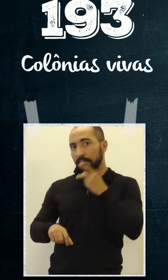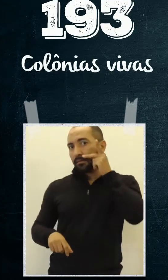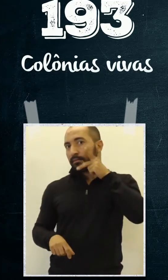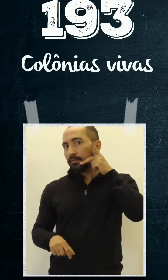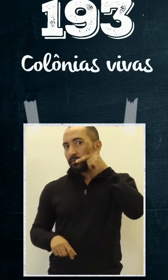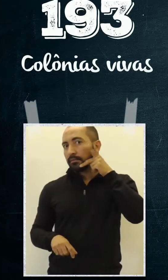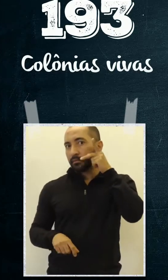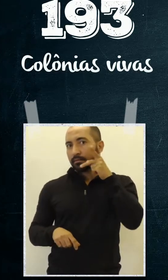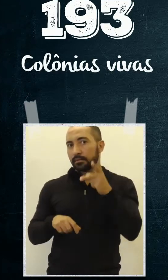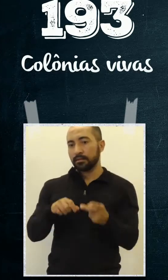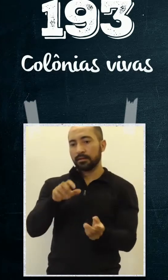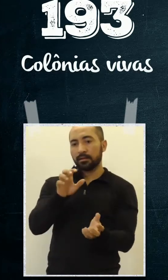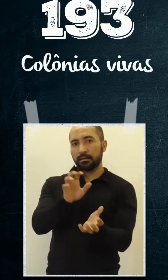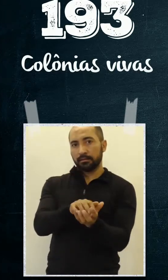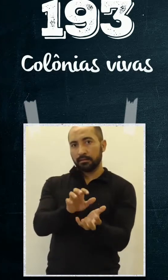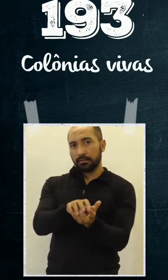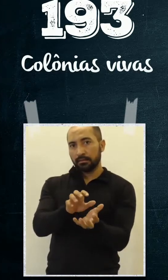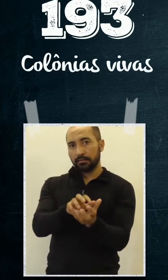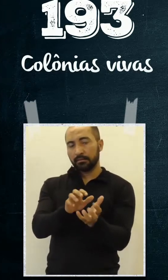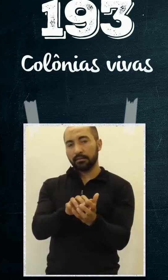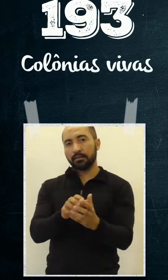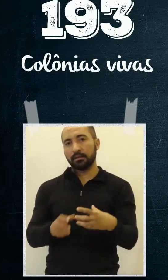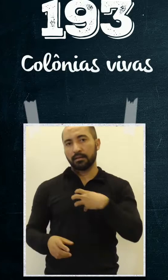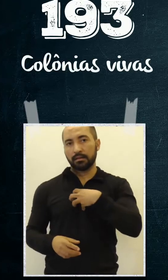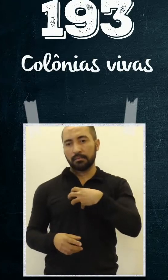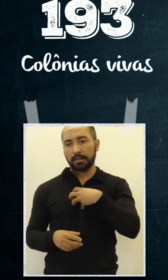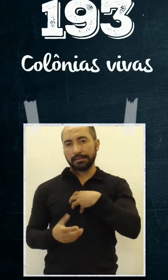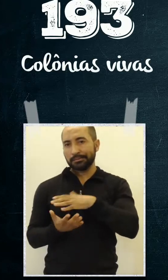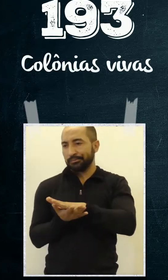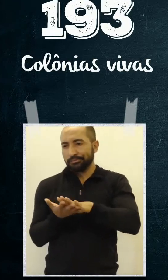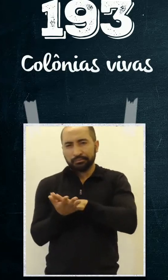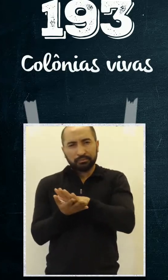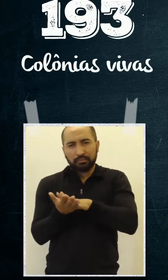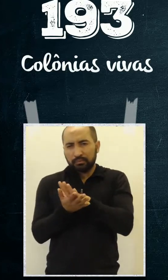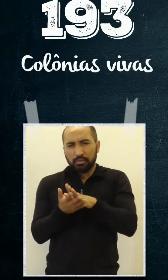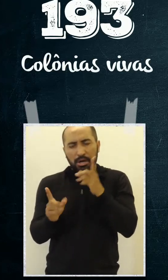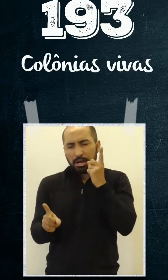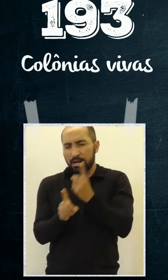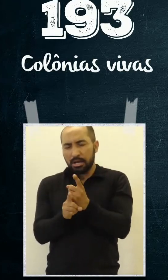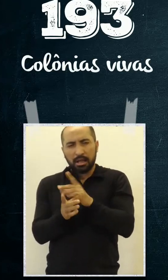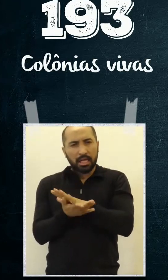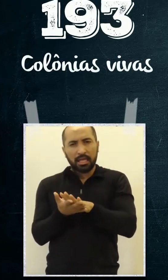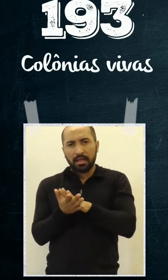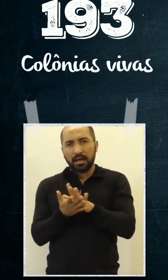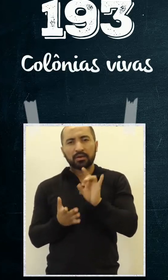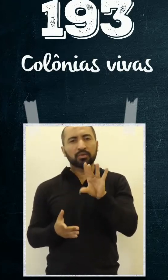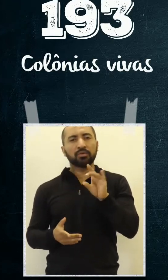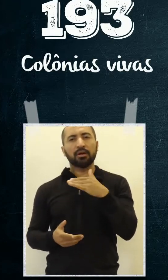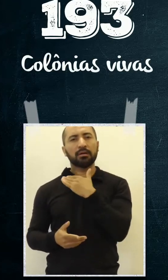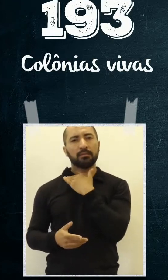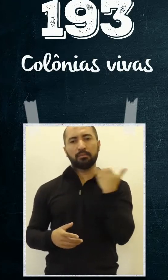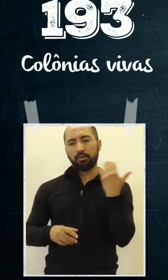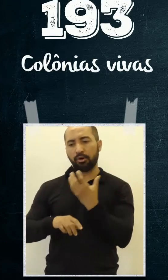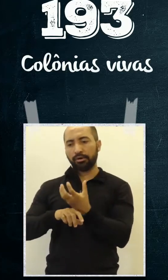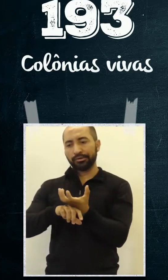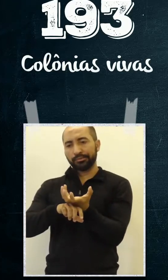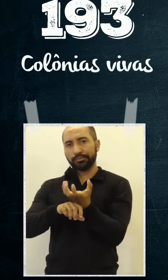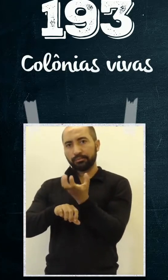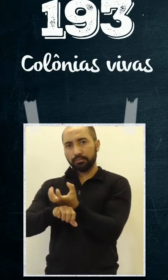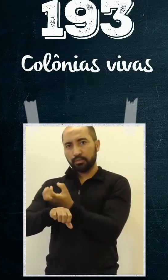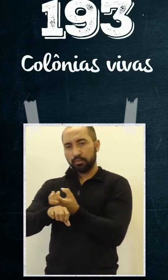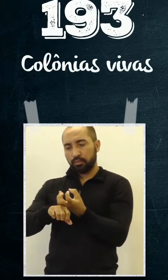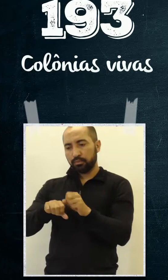Porto Norte, na Bahia. Todos os recifes apresentam cemitérios, constituídos principalmente de esqueletos de Mucismilia hart e